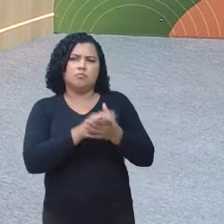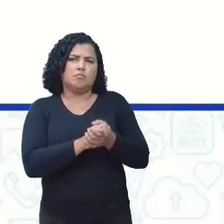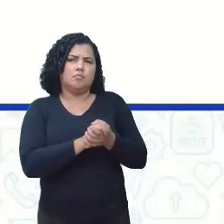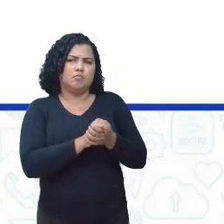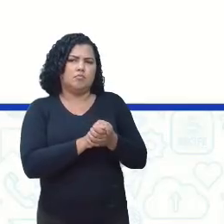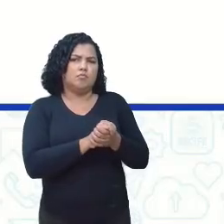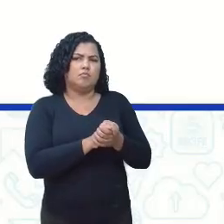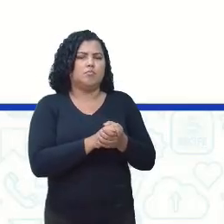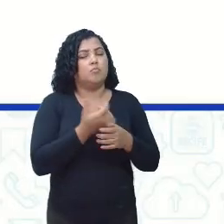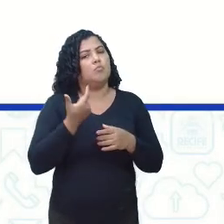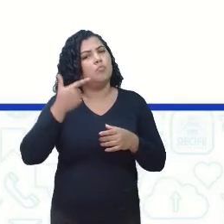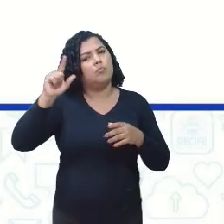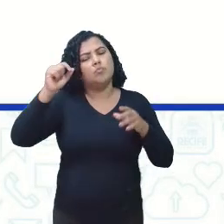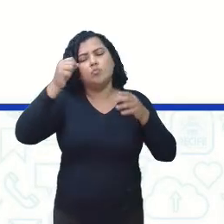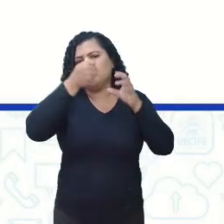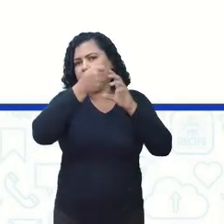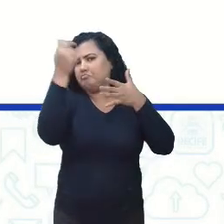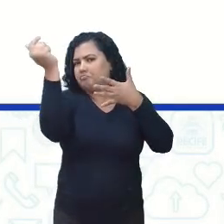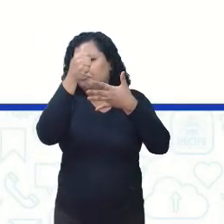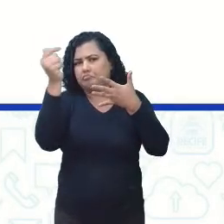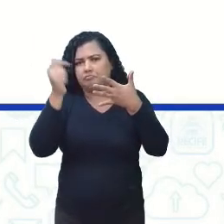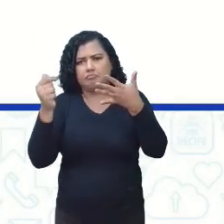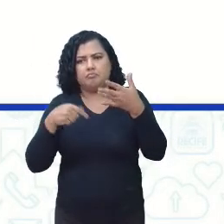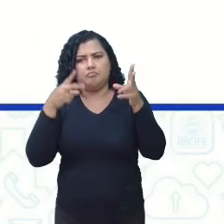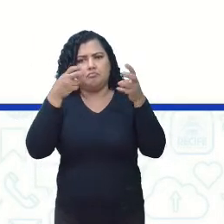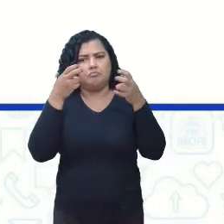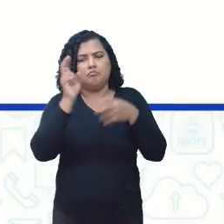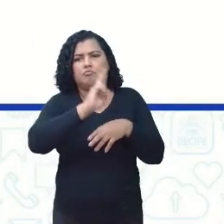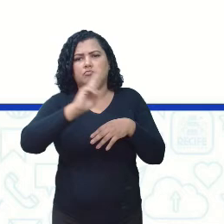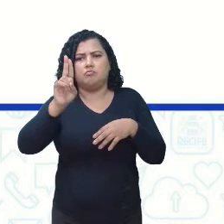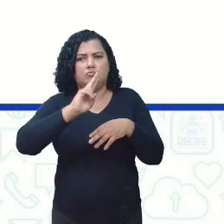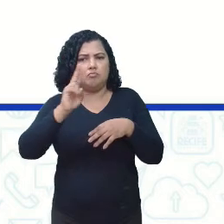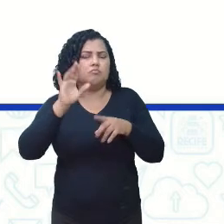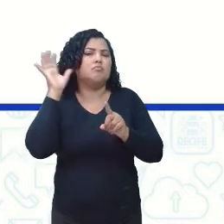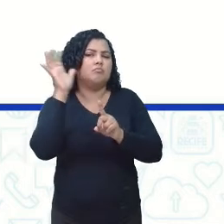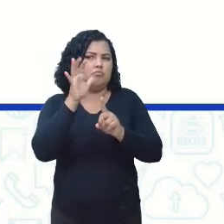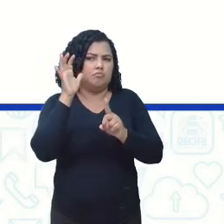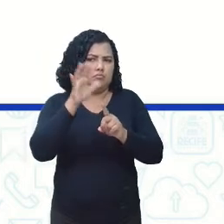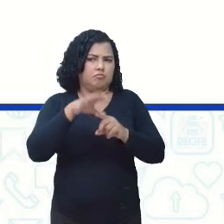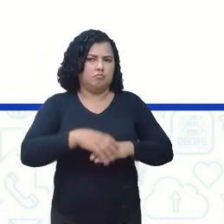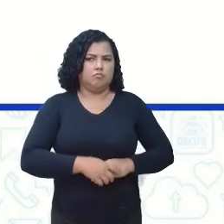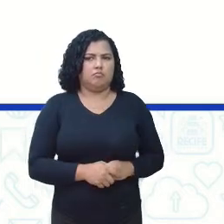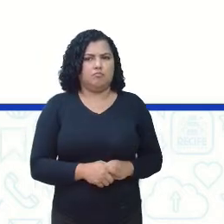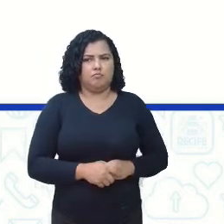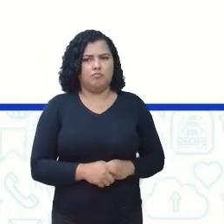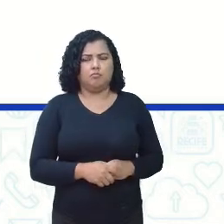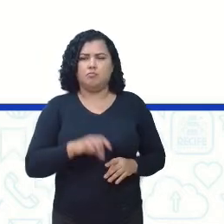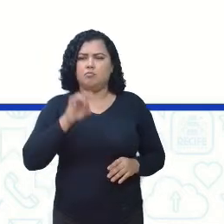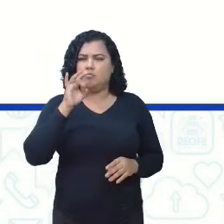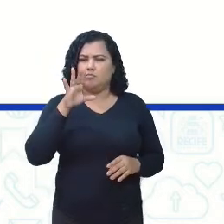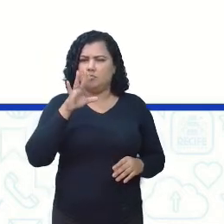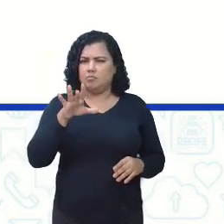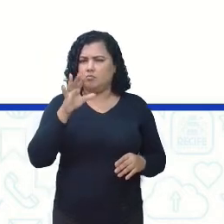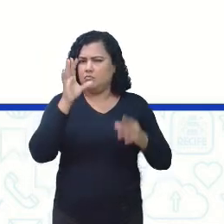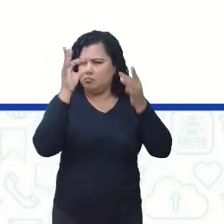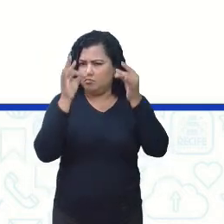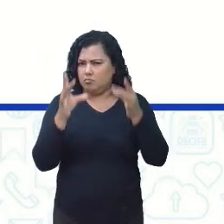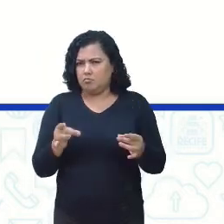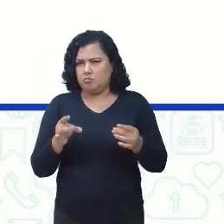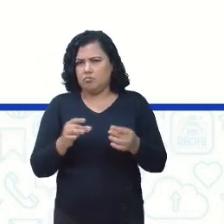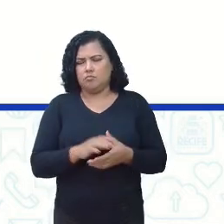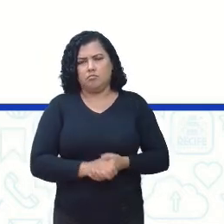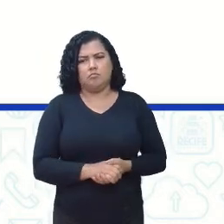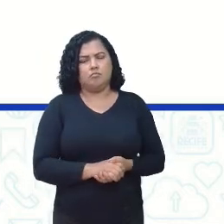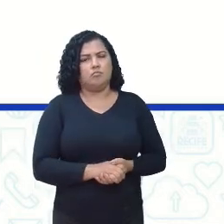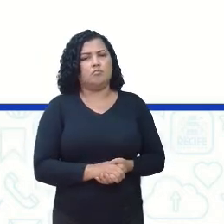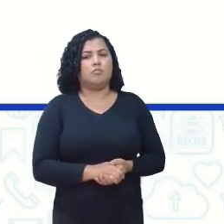quando eu tenho outros elementos, a gente vai perceber que o nome também influencia, tá certo? Só uma observação que a raiz